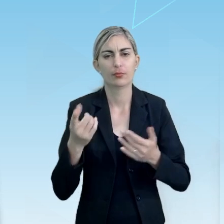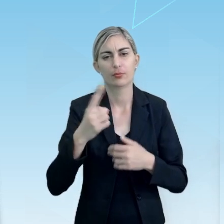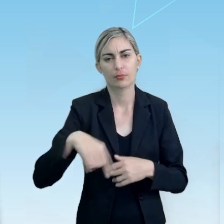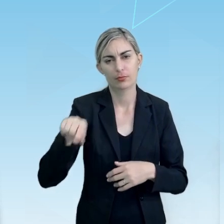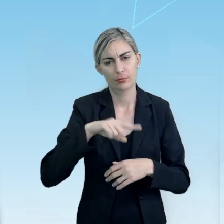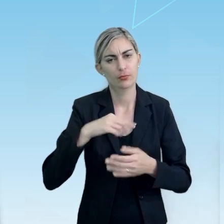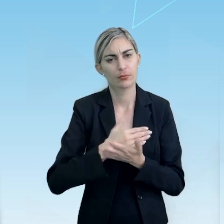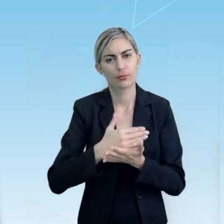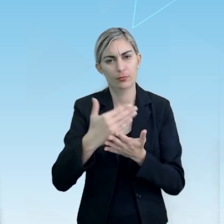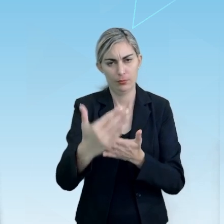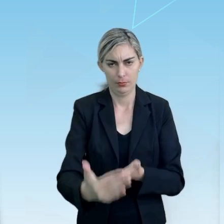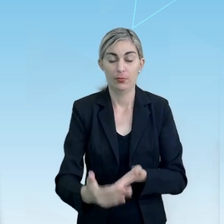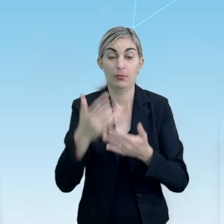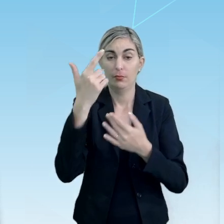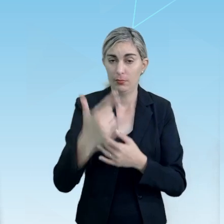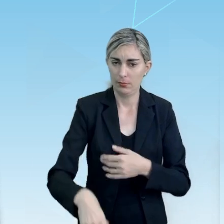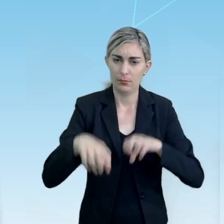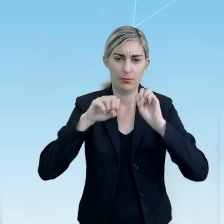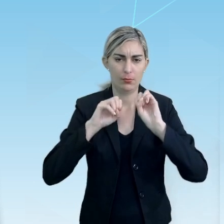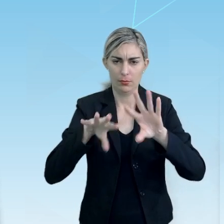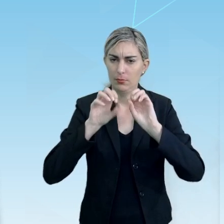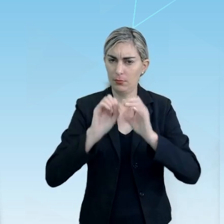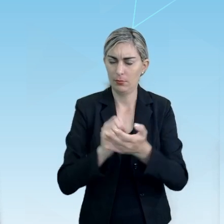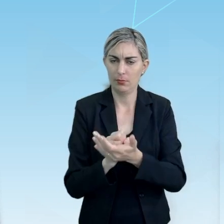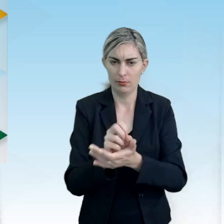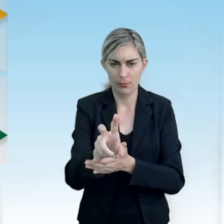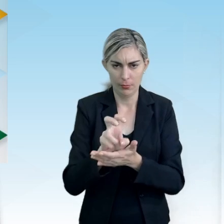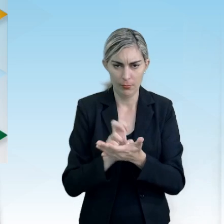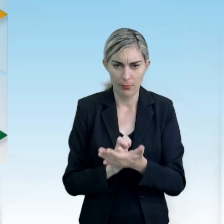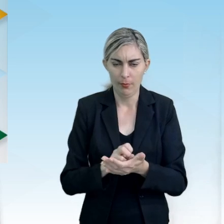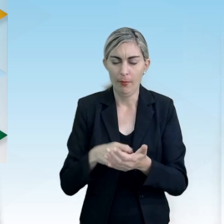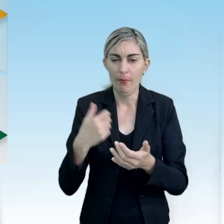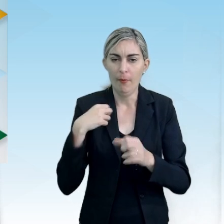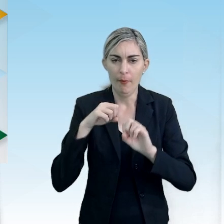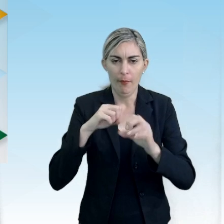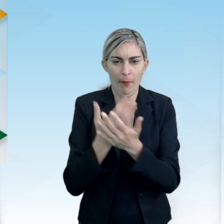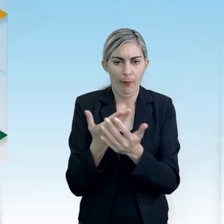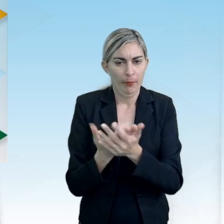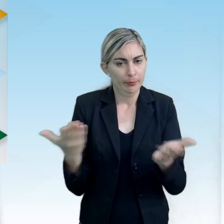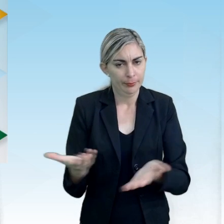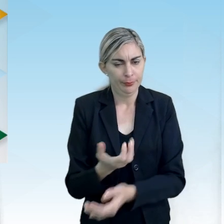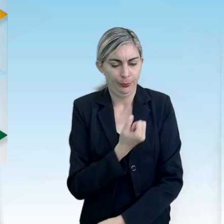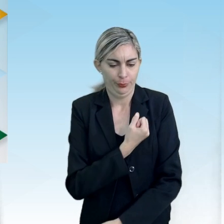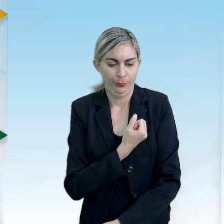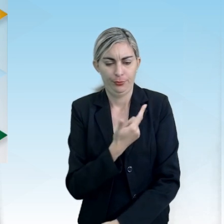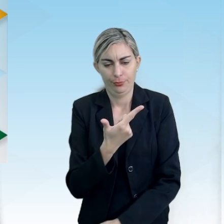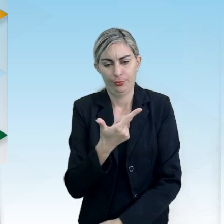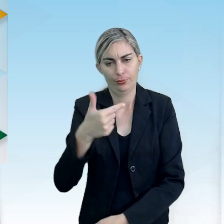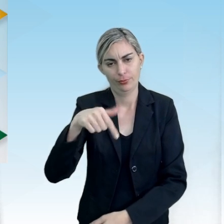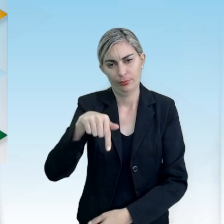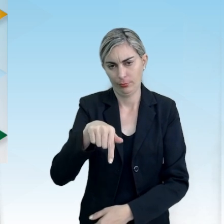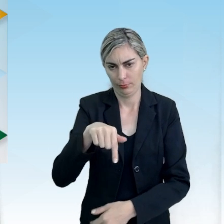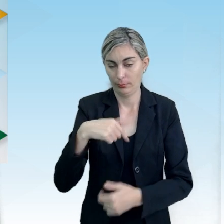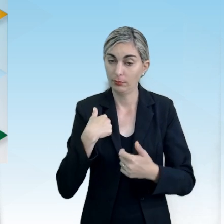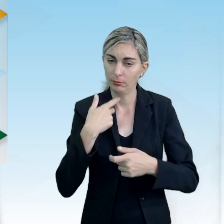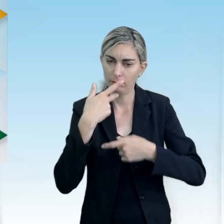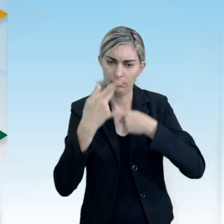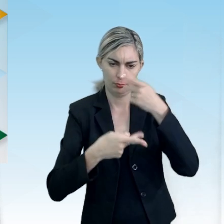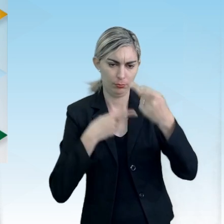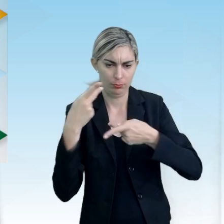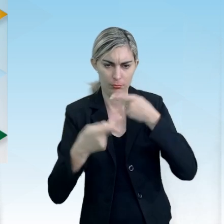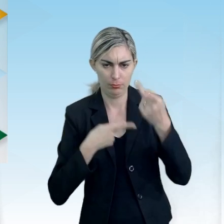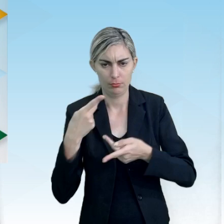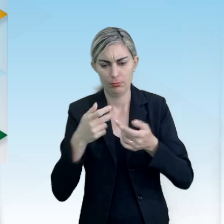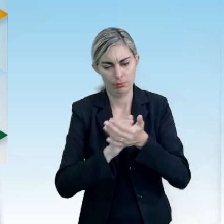nós iremos começar mais uma aula do café aula de hoje é a de número 27 eu irei falar sobre